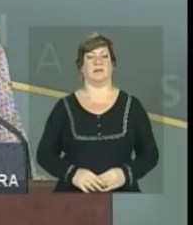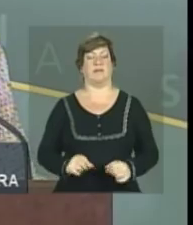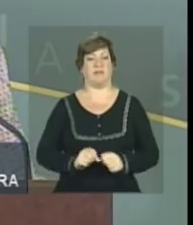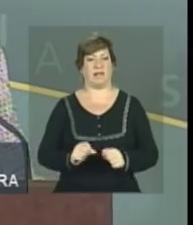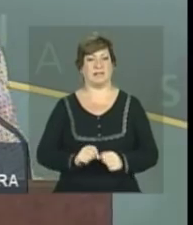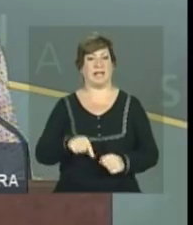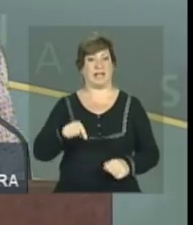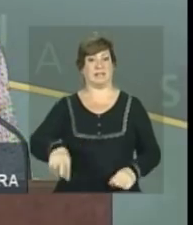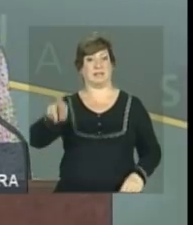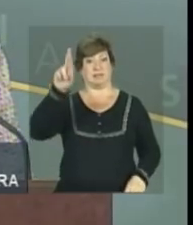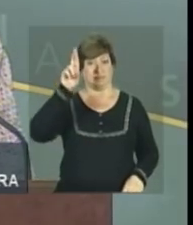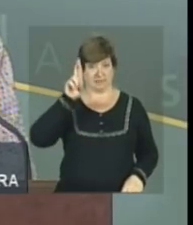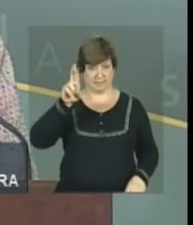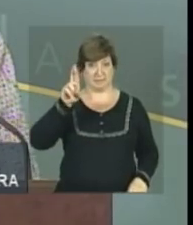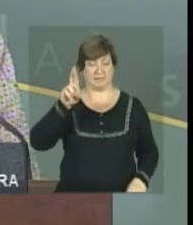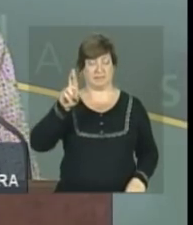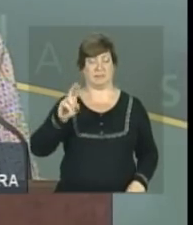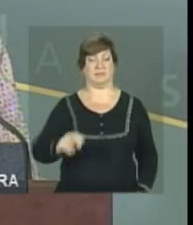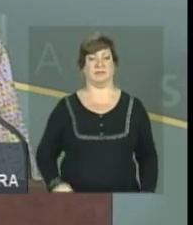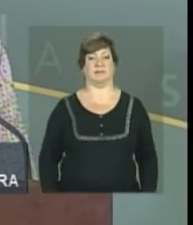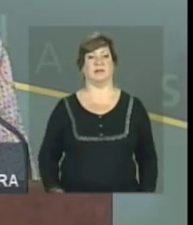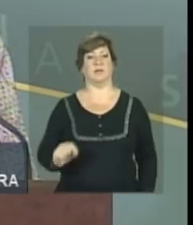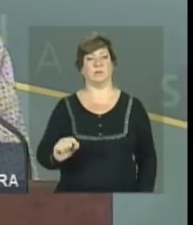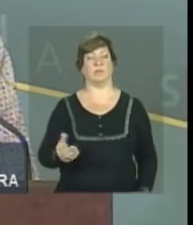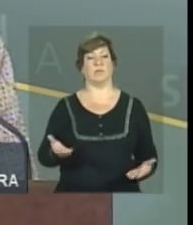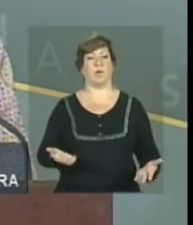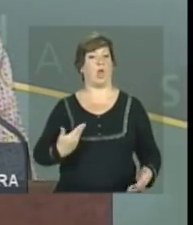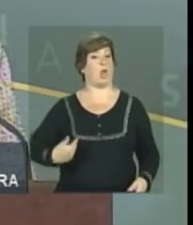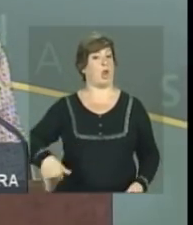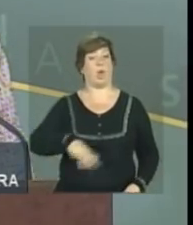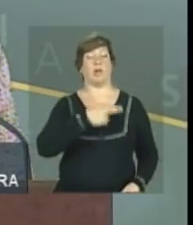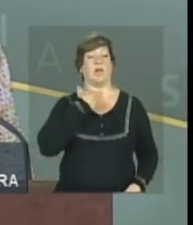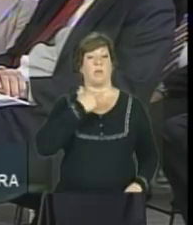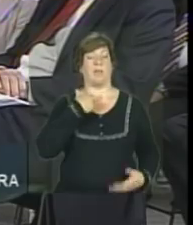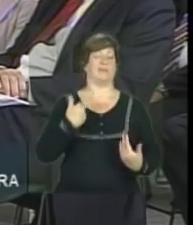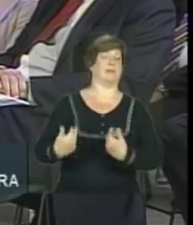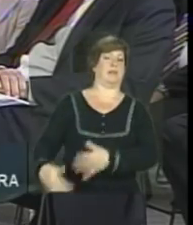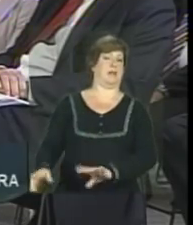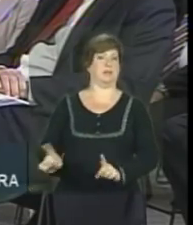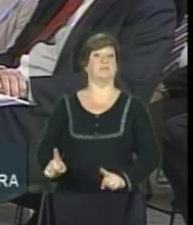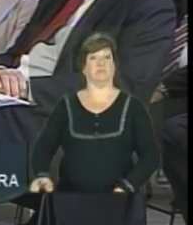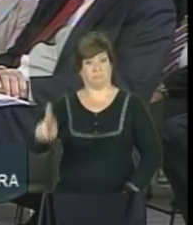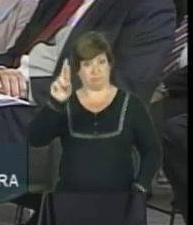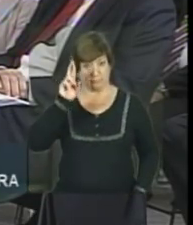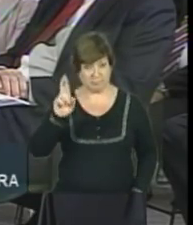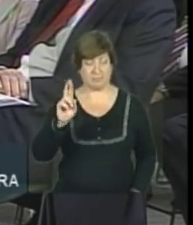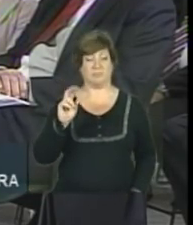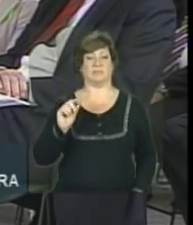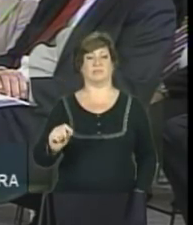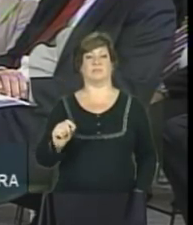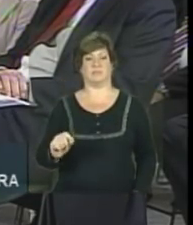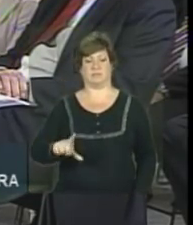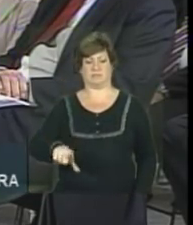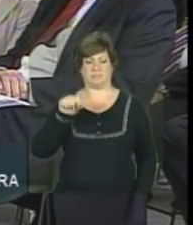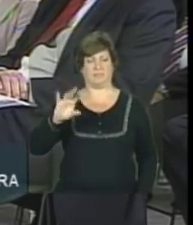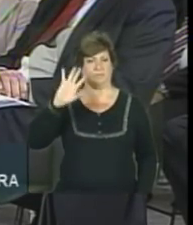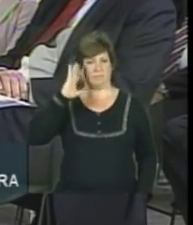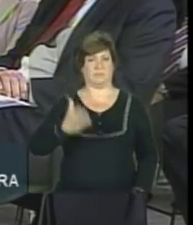essa responsabilidade da qual nós não podemos abrir mão, que é a responsabilidade de